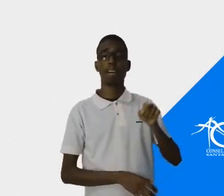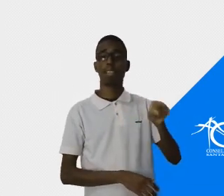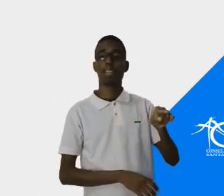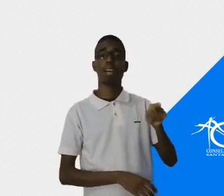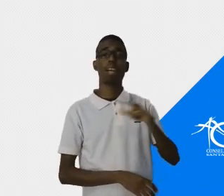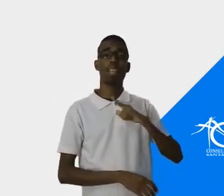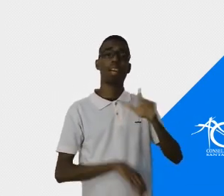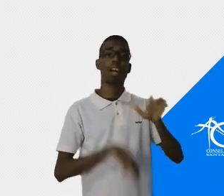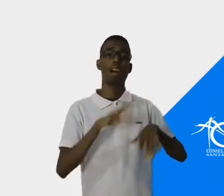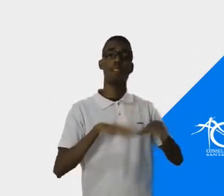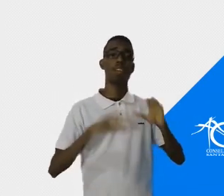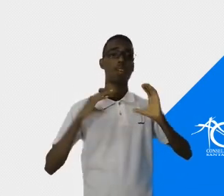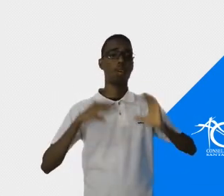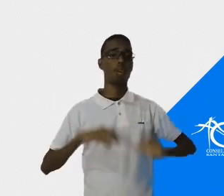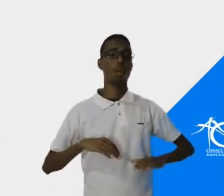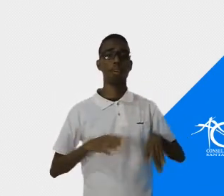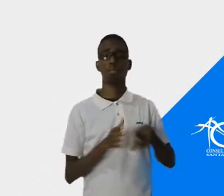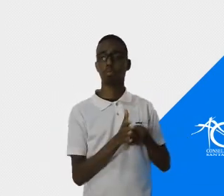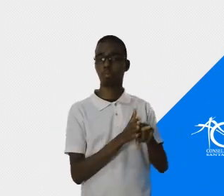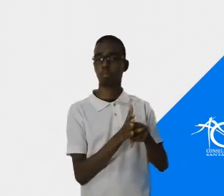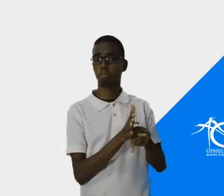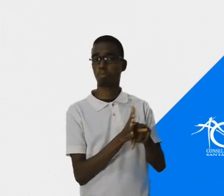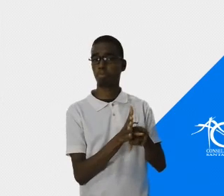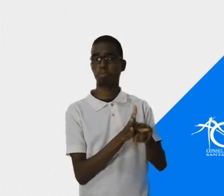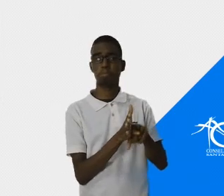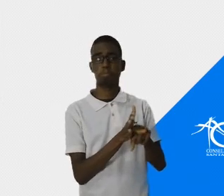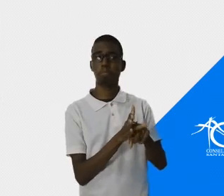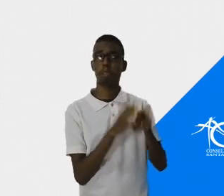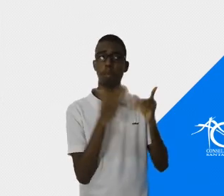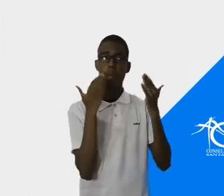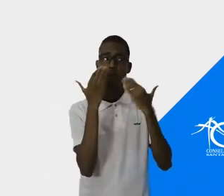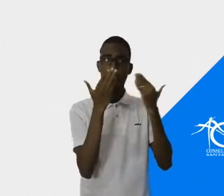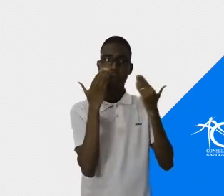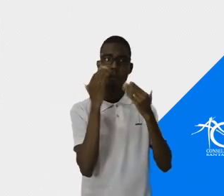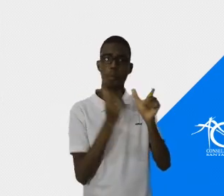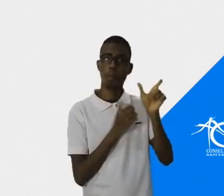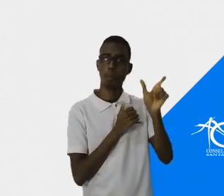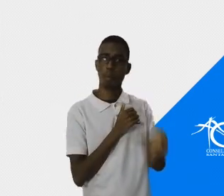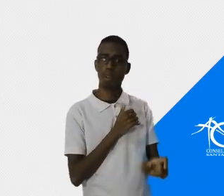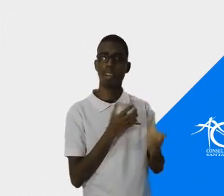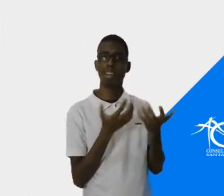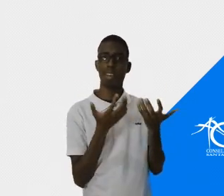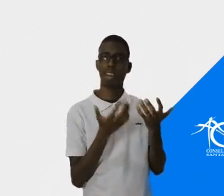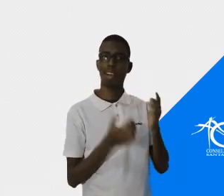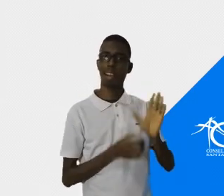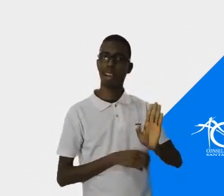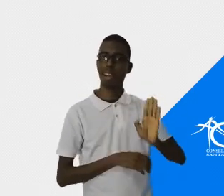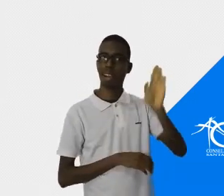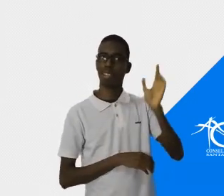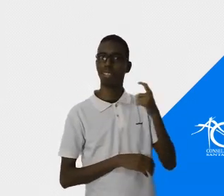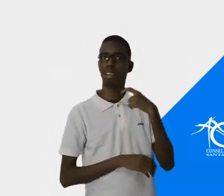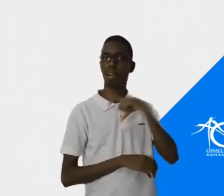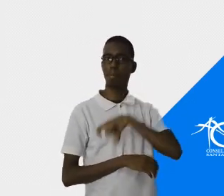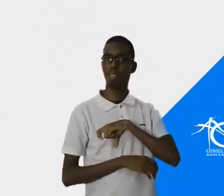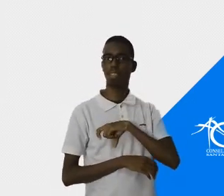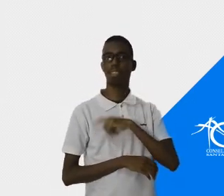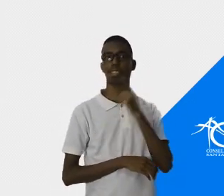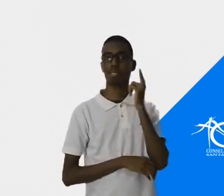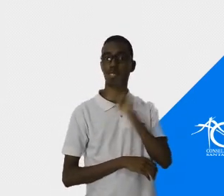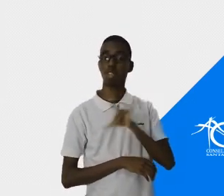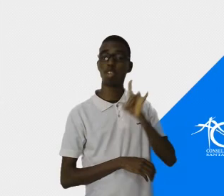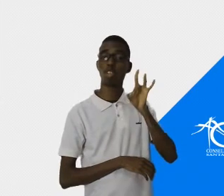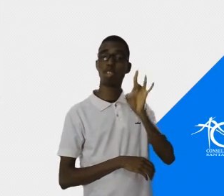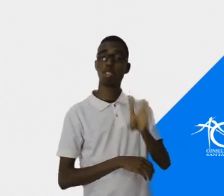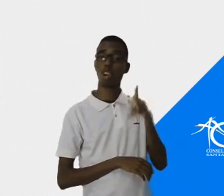investigação clínica do evento, das condições psicológicas dos candidatos à habilitação, apenas verificando o seu desempenho em